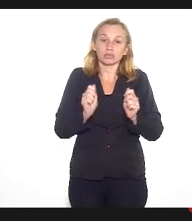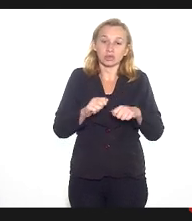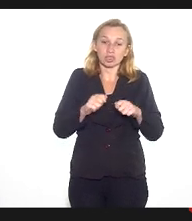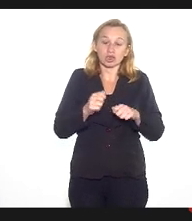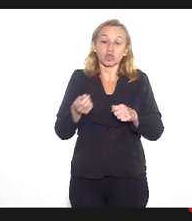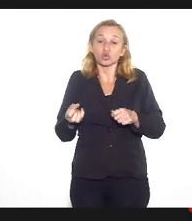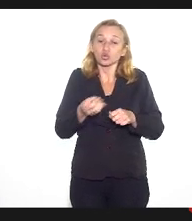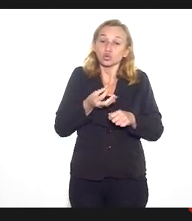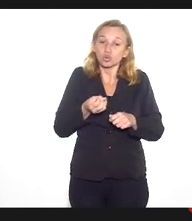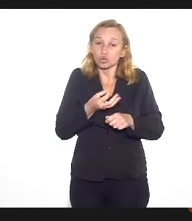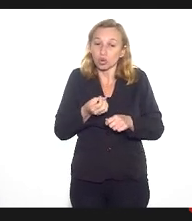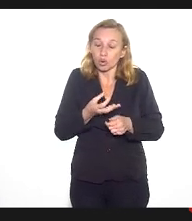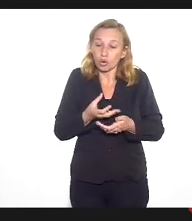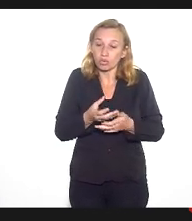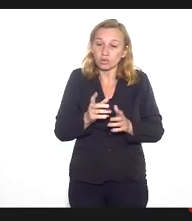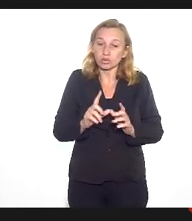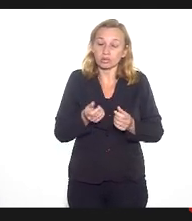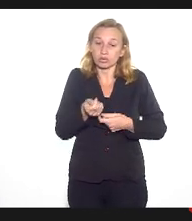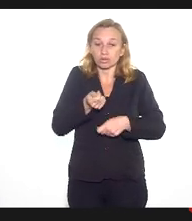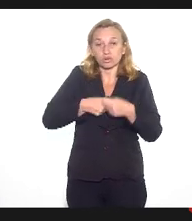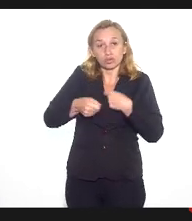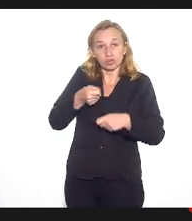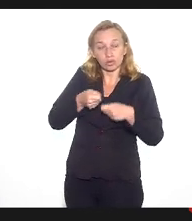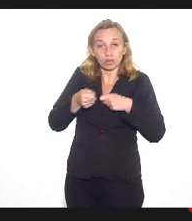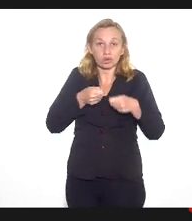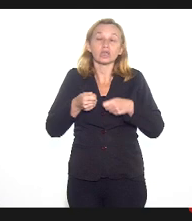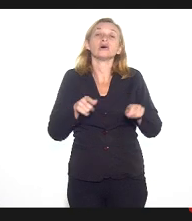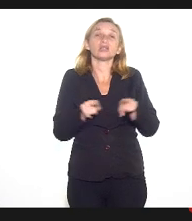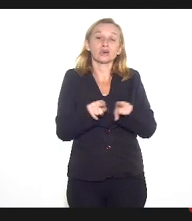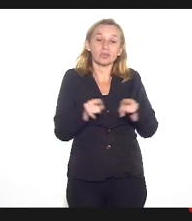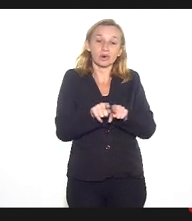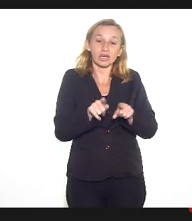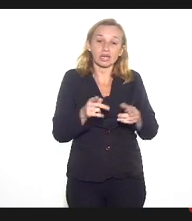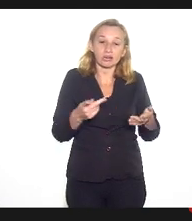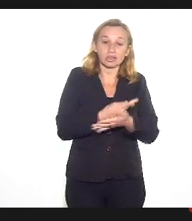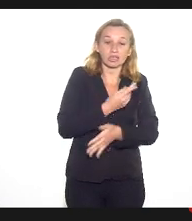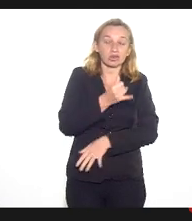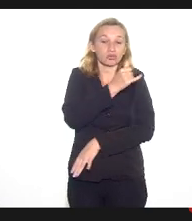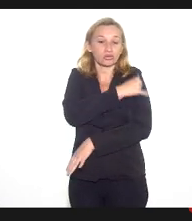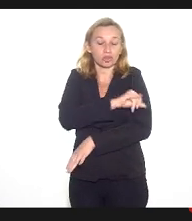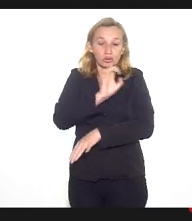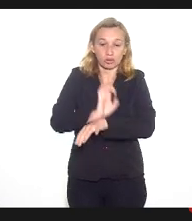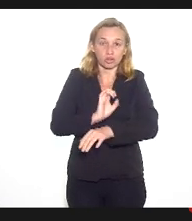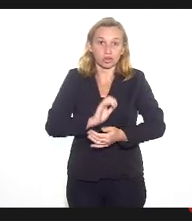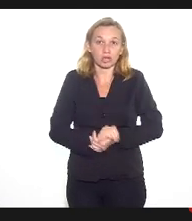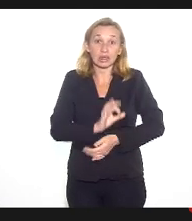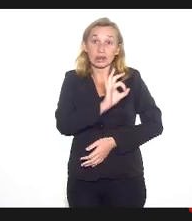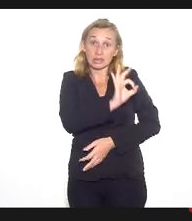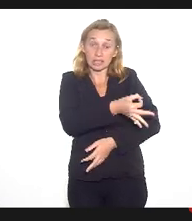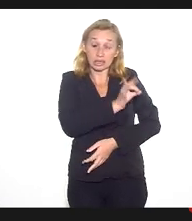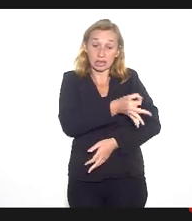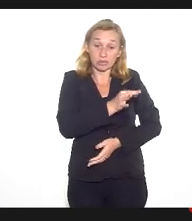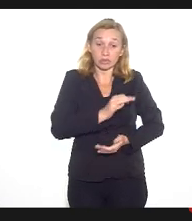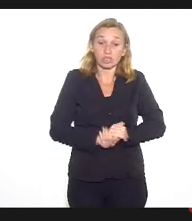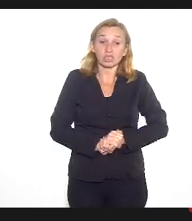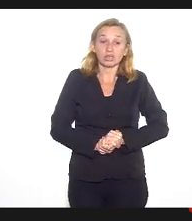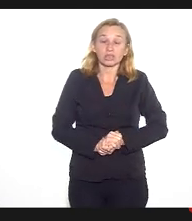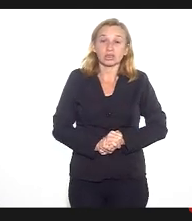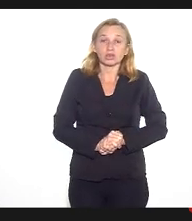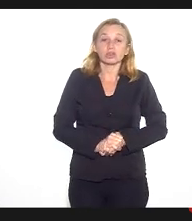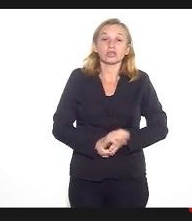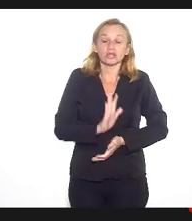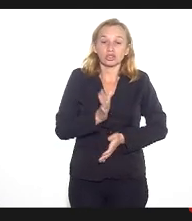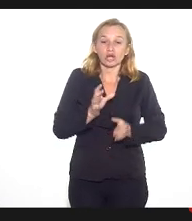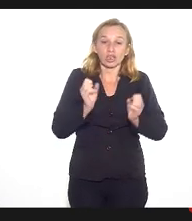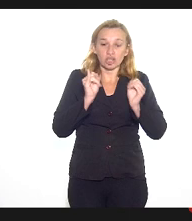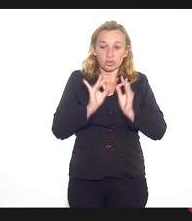novos desdobramentos de negócios também realizados no Rio de Janeiro. Então, nomeadamente, por fases necessárias, como já